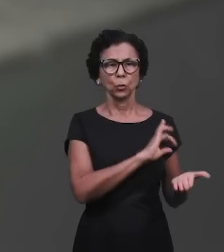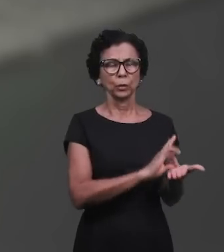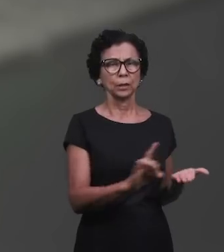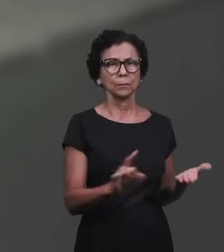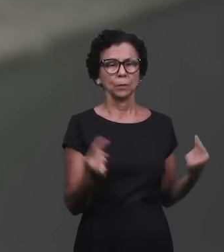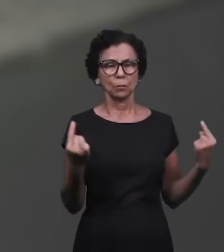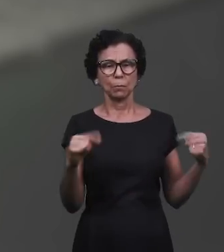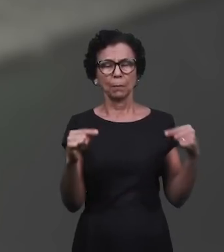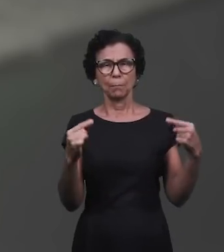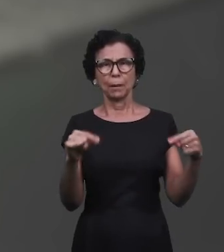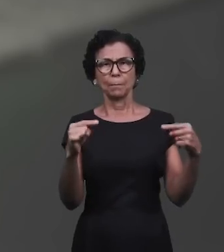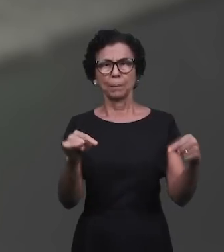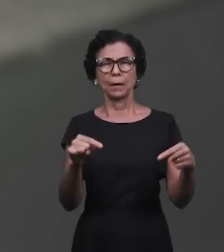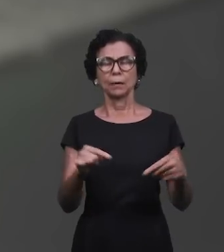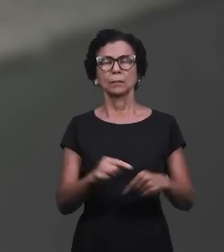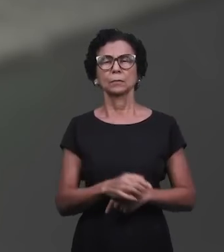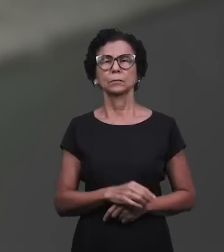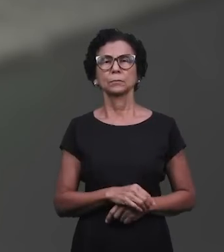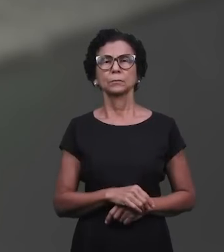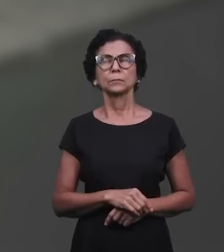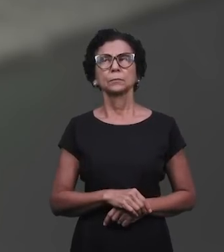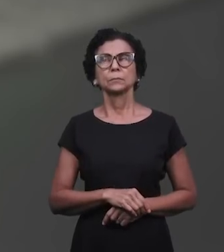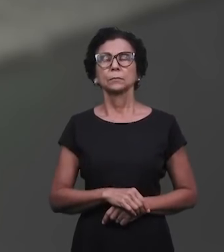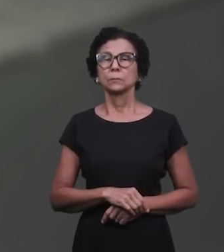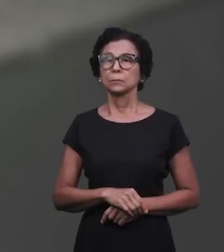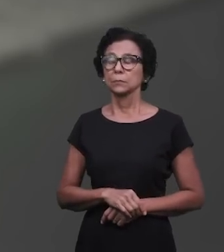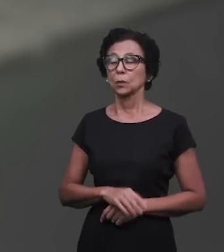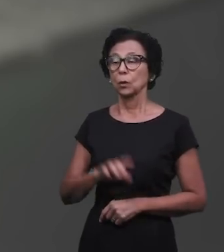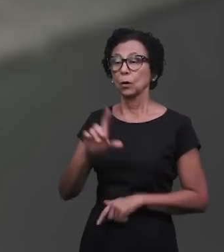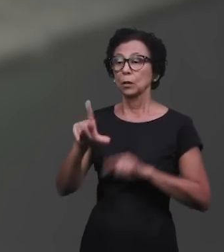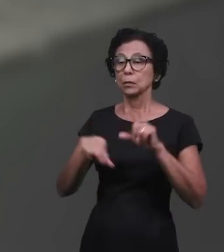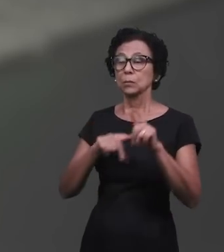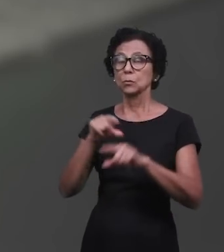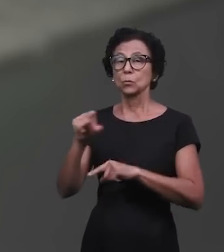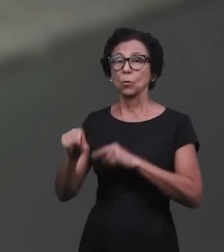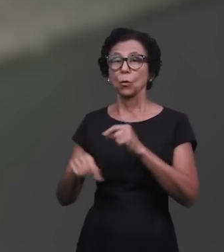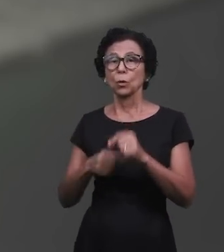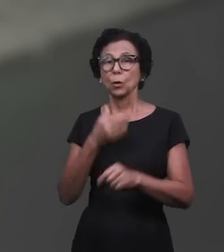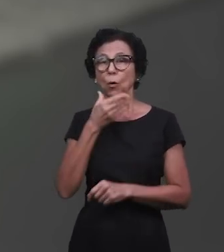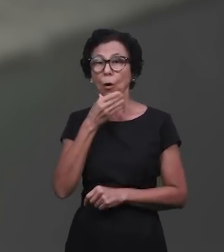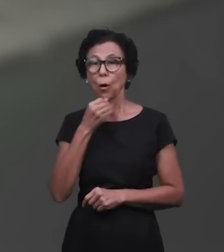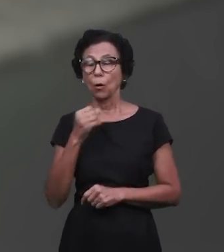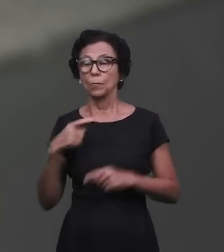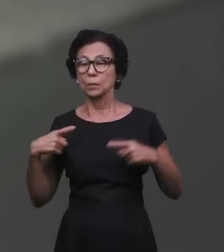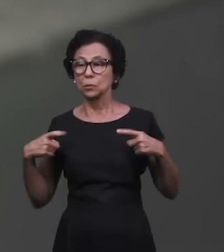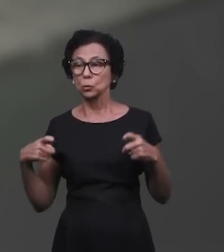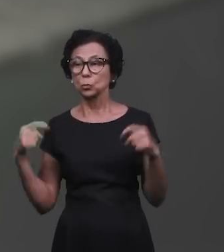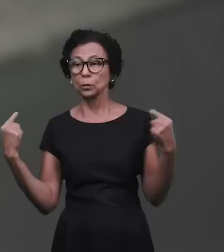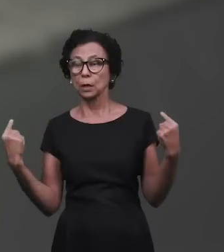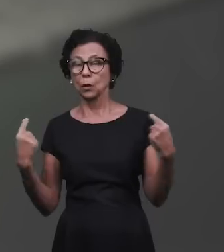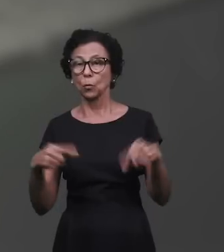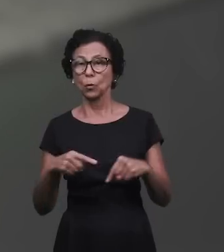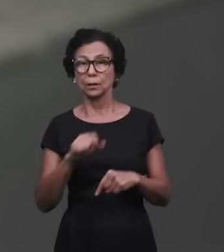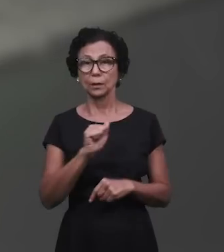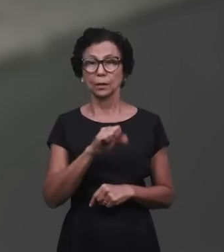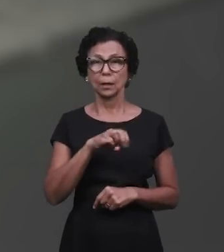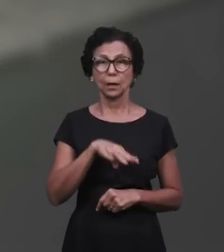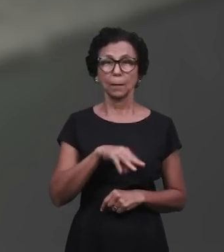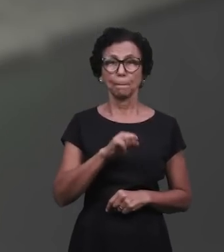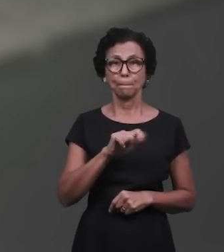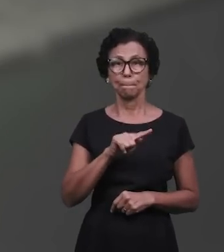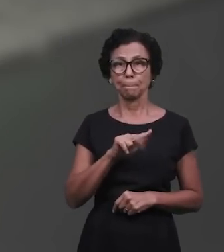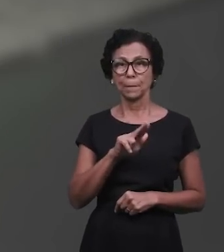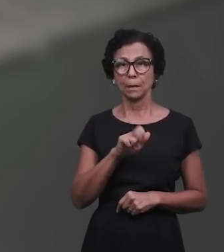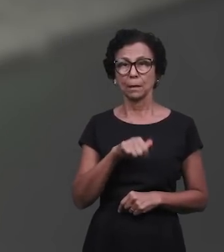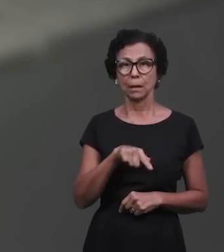disse a Moisés a Josué: escolhe-nos homens e sai e peleja contra Amaleque amanhã, e eu estarei no cume